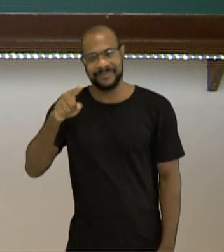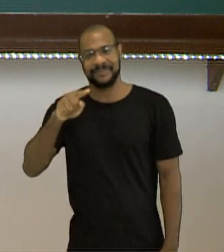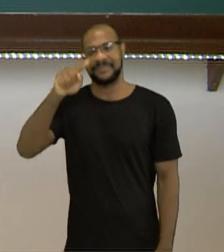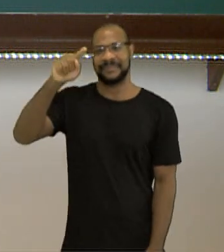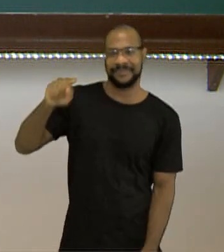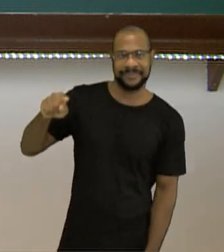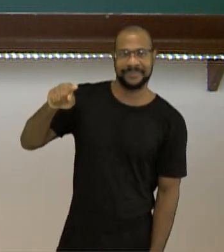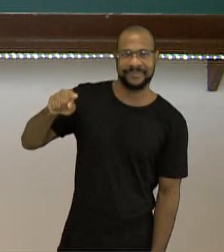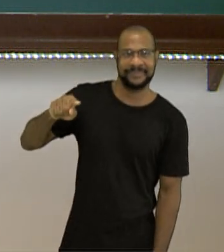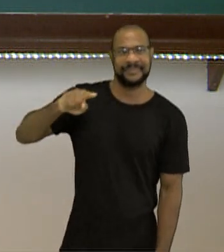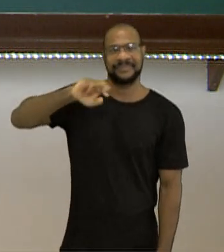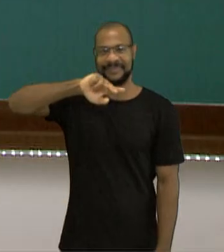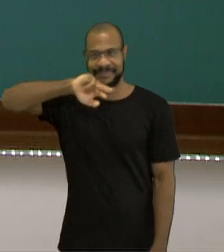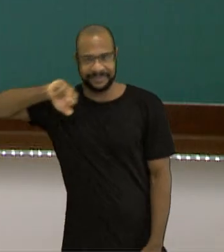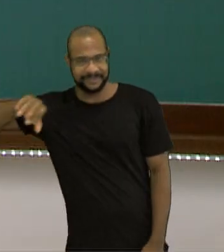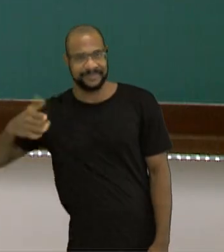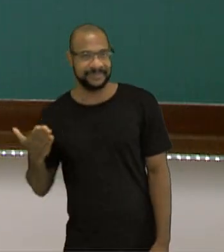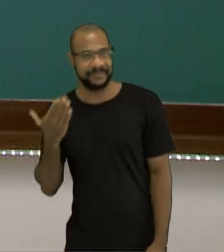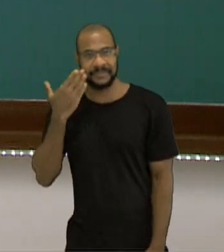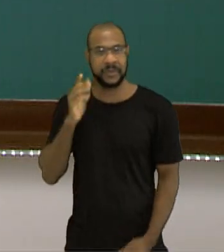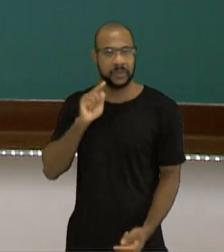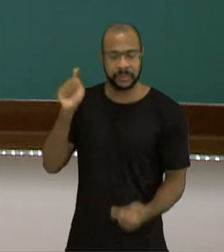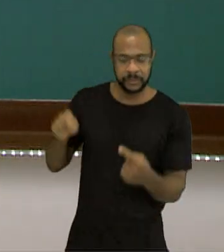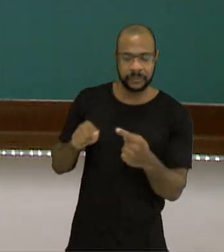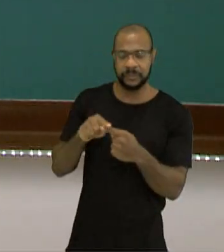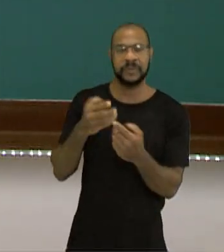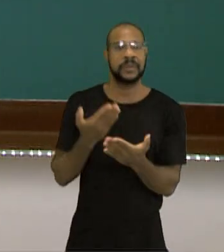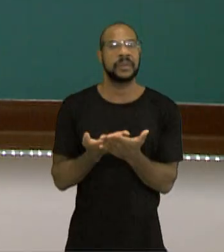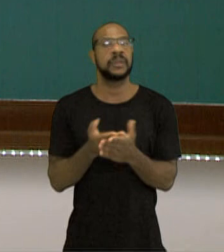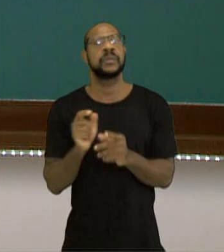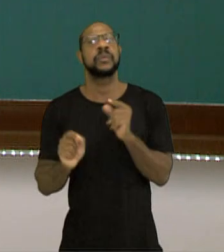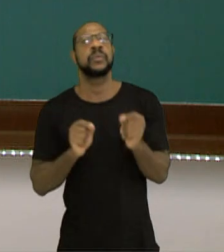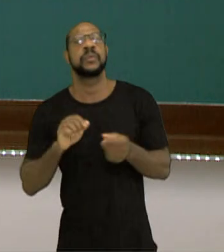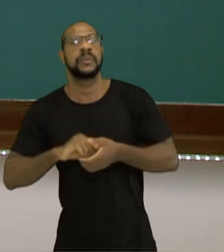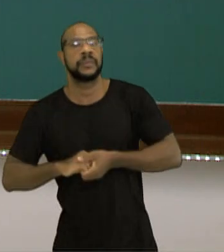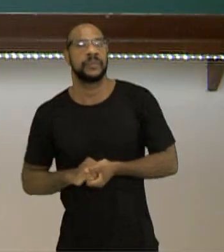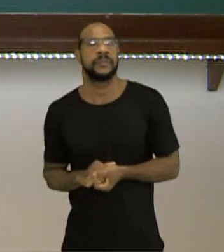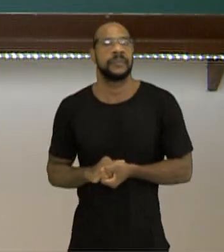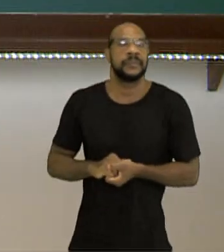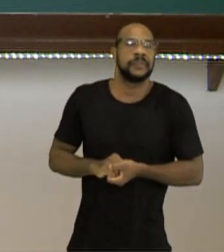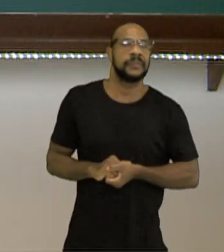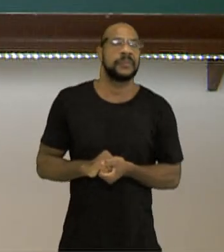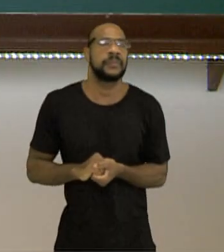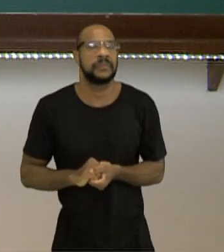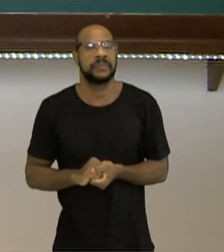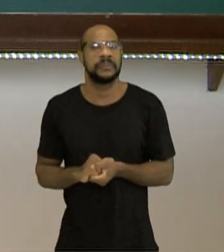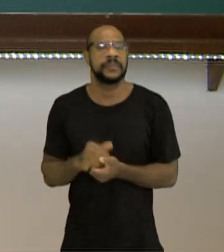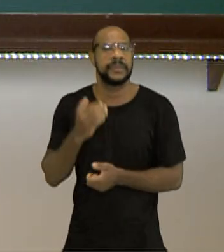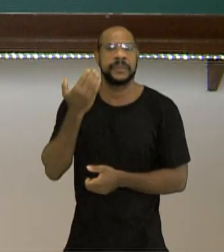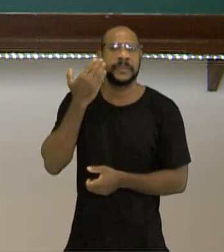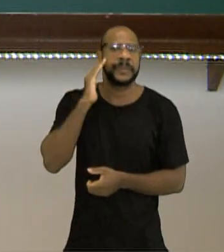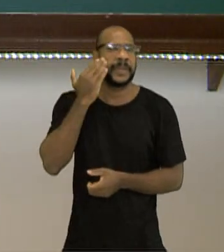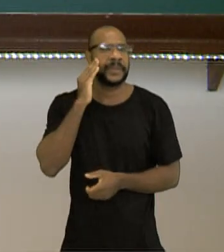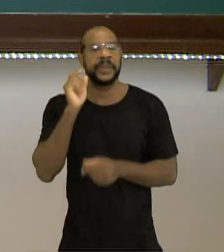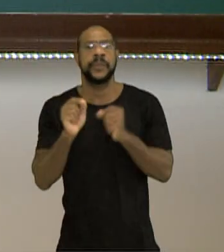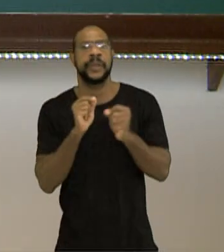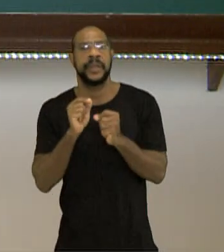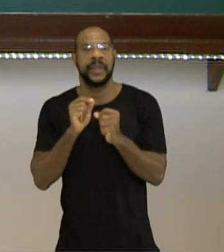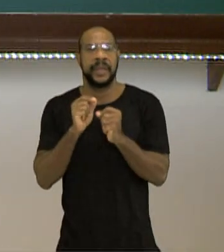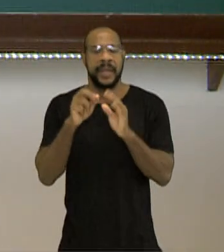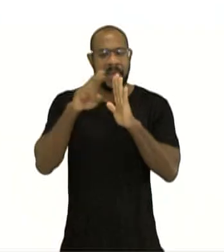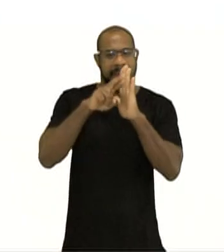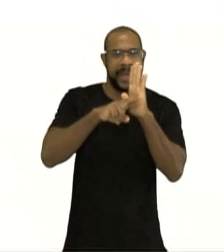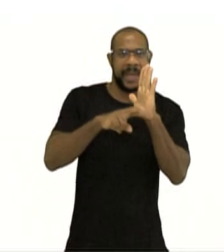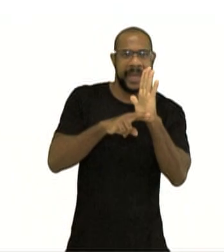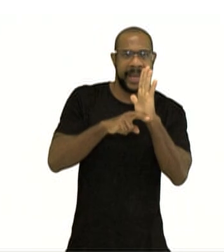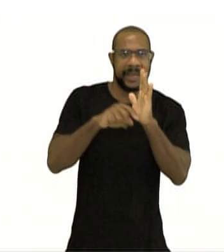Os objetivos da nossa aula, né, são o quê? Compreender as regras de acentuação